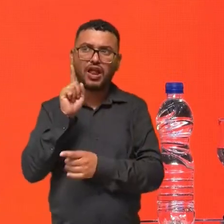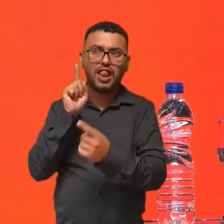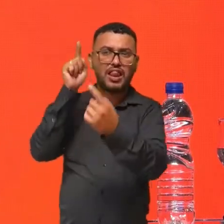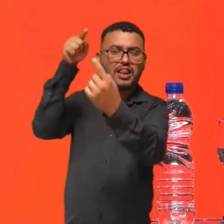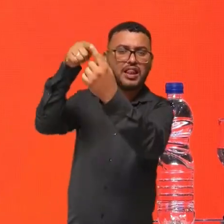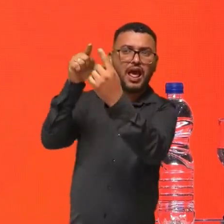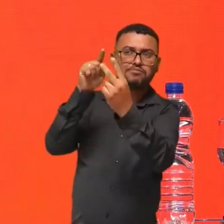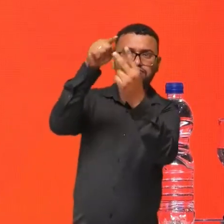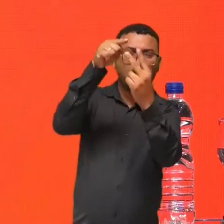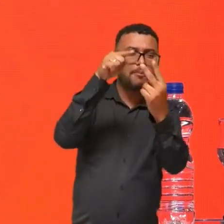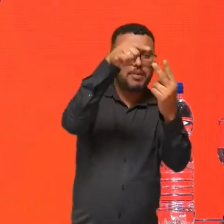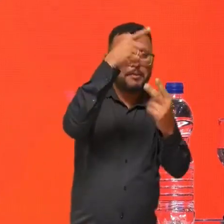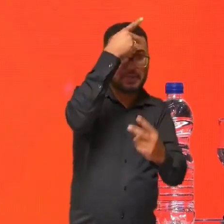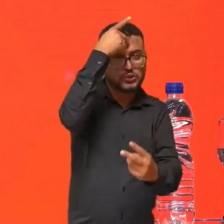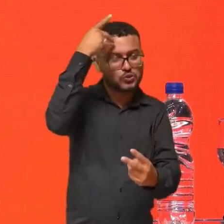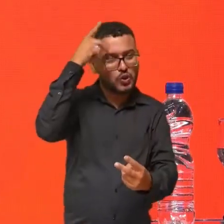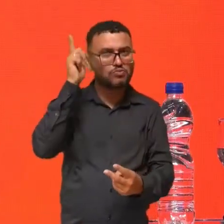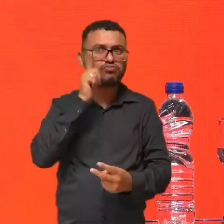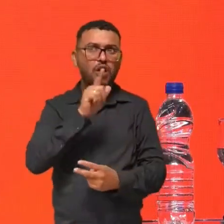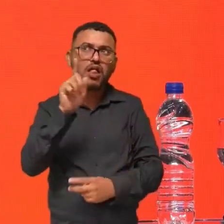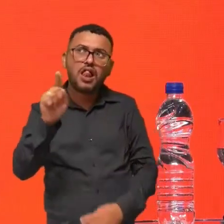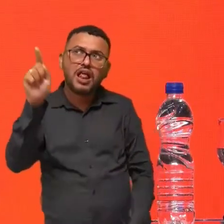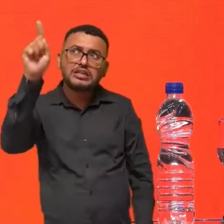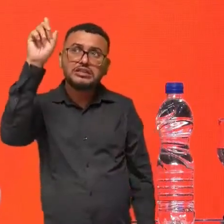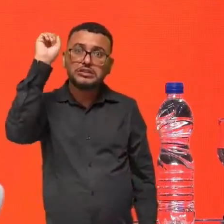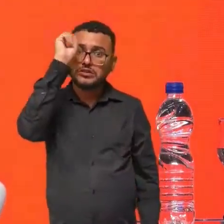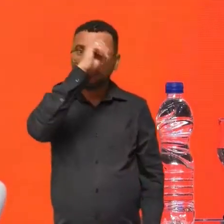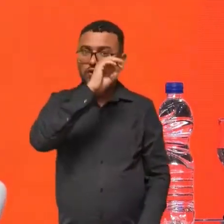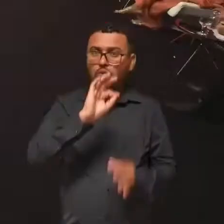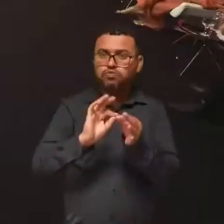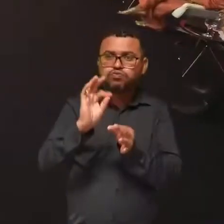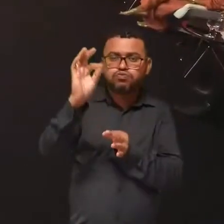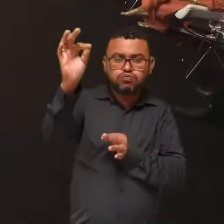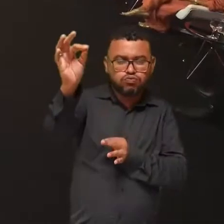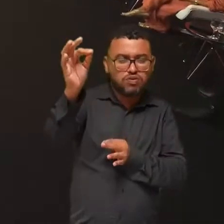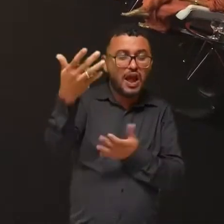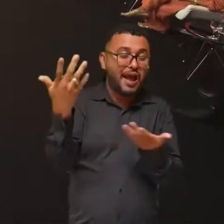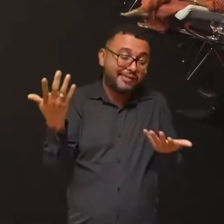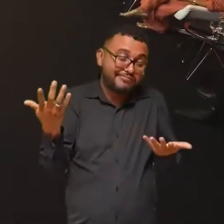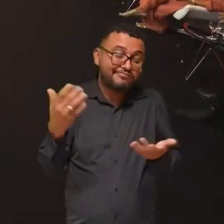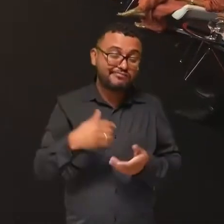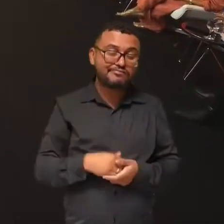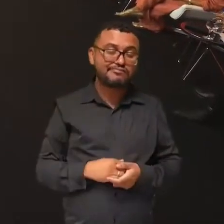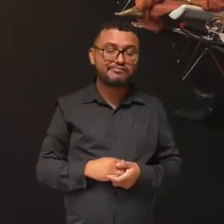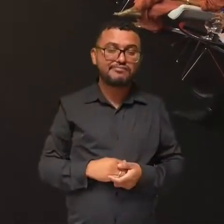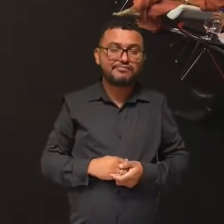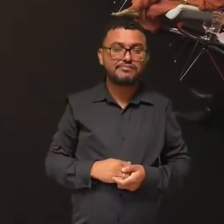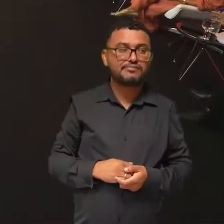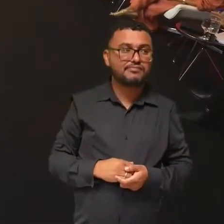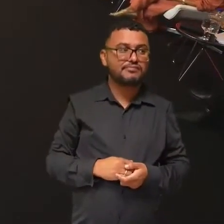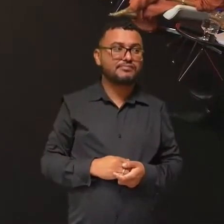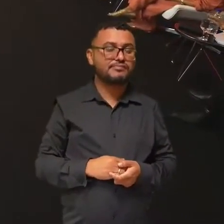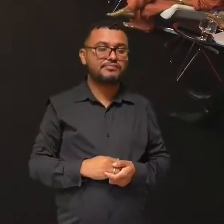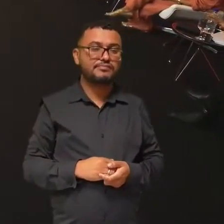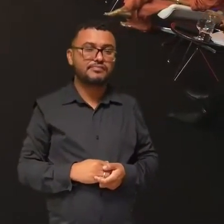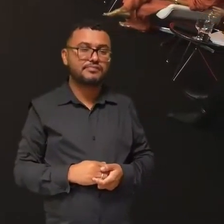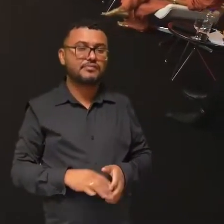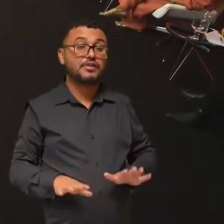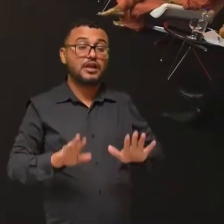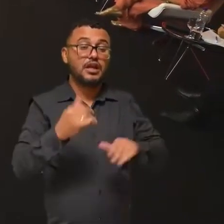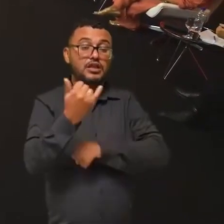naqueles territórios mais longínquos, né, desse grande país. E a gente tem que entender também que a internet ela não substitui o rádio. Isso é